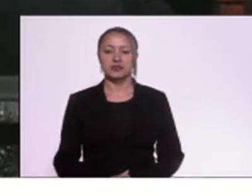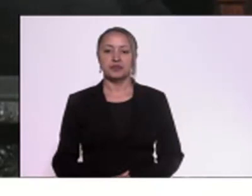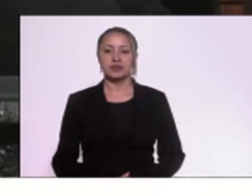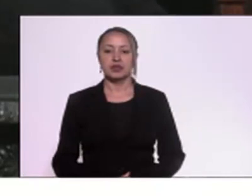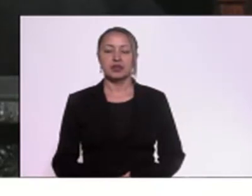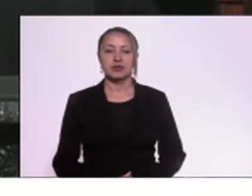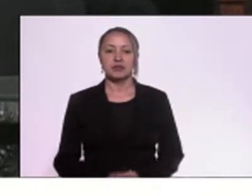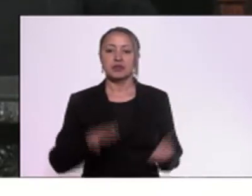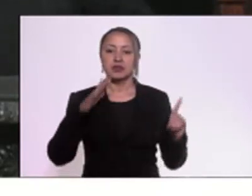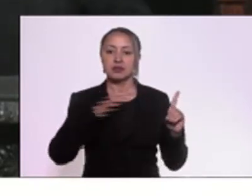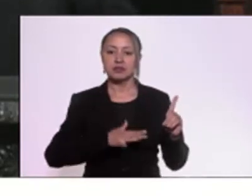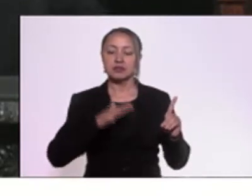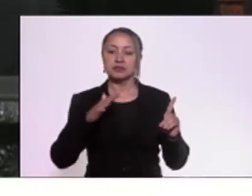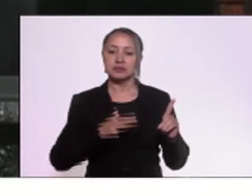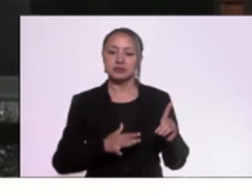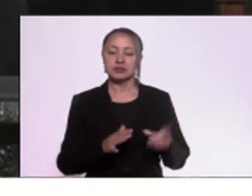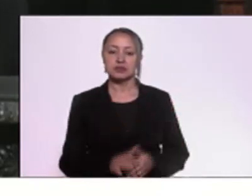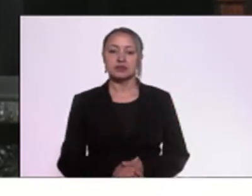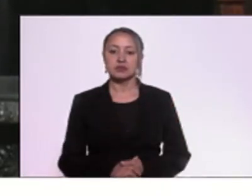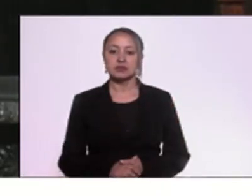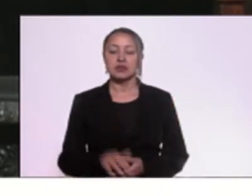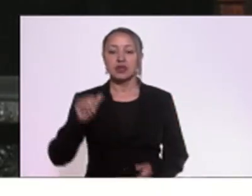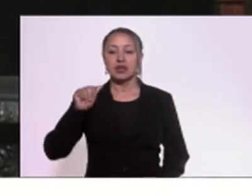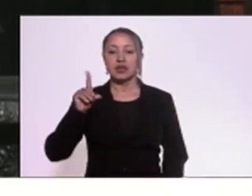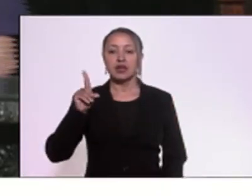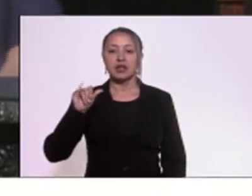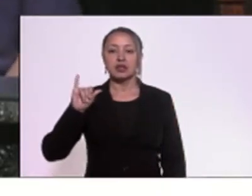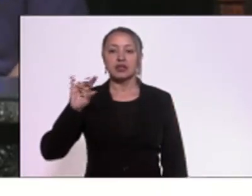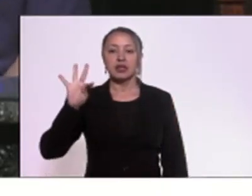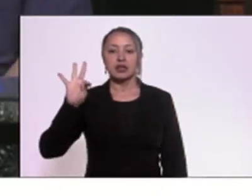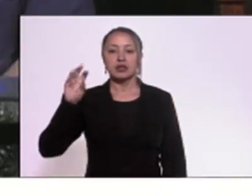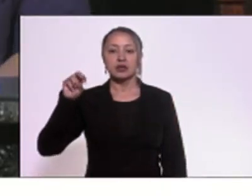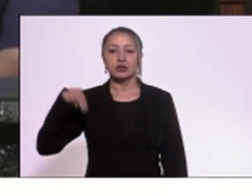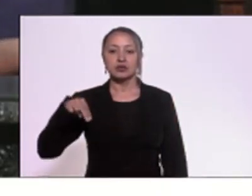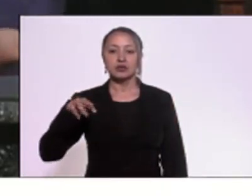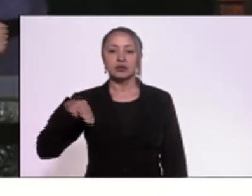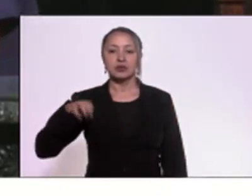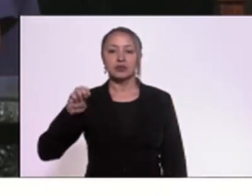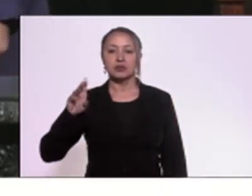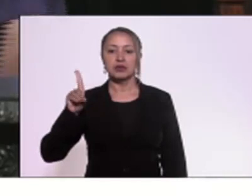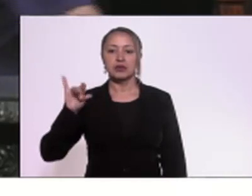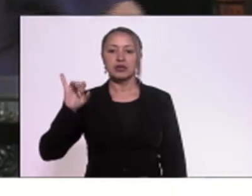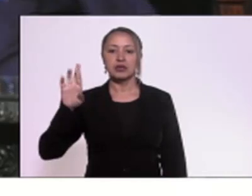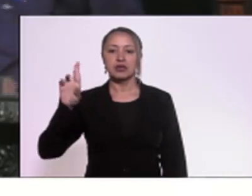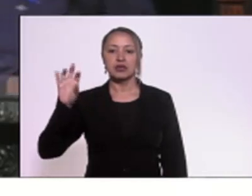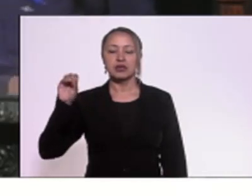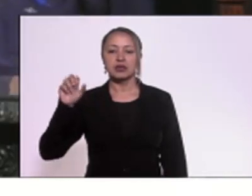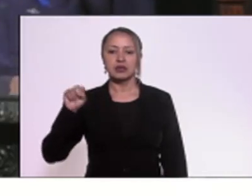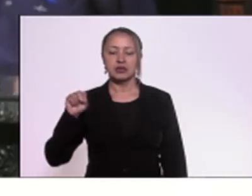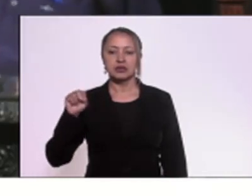registro dessa história para hoje e para o futuro, né? Seja